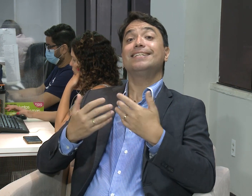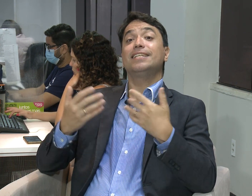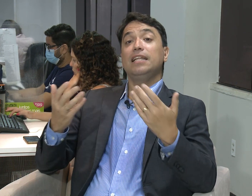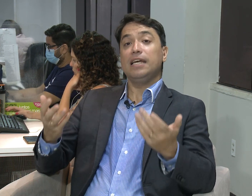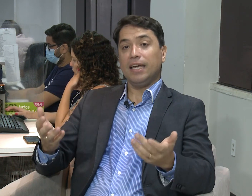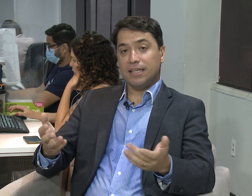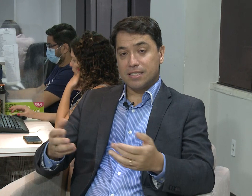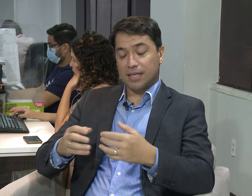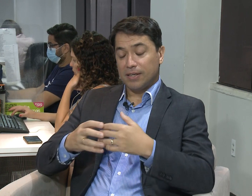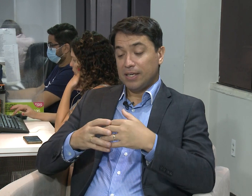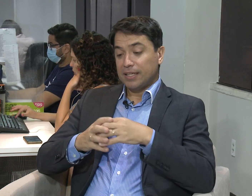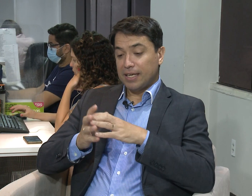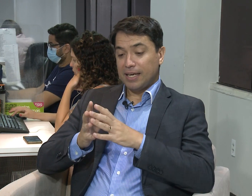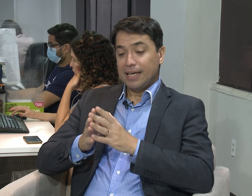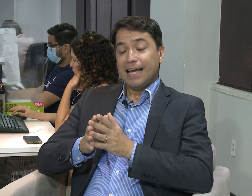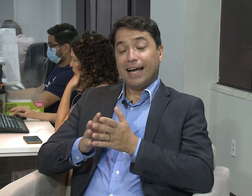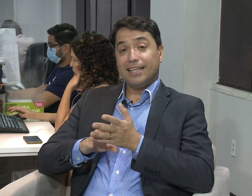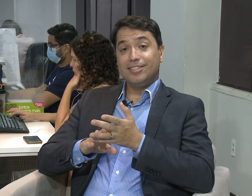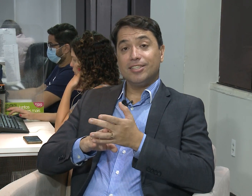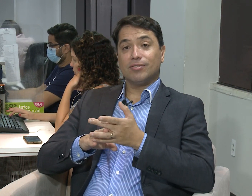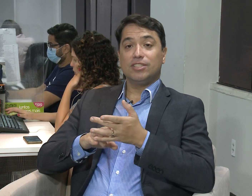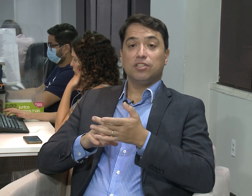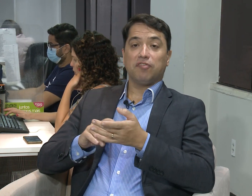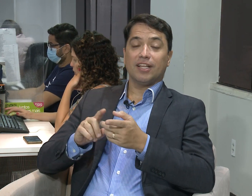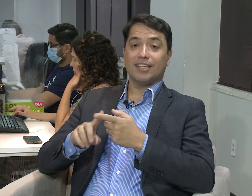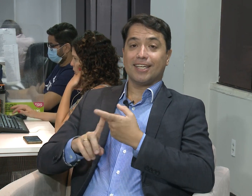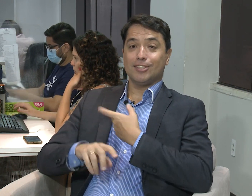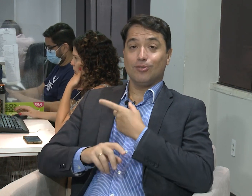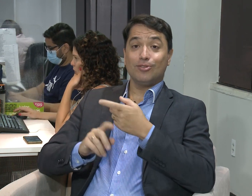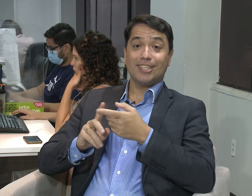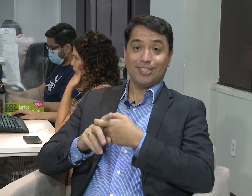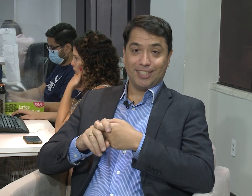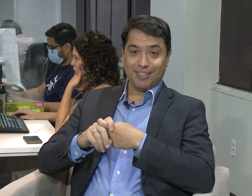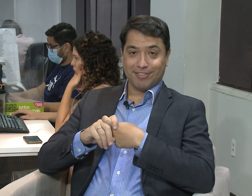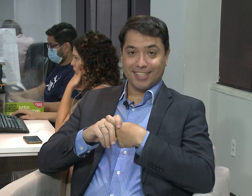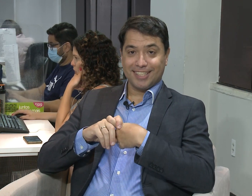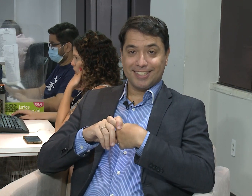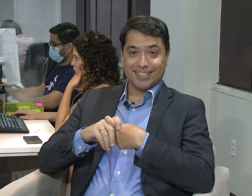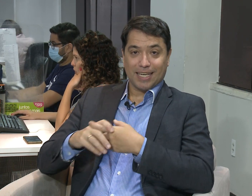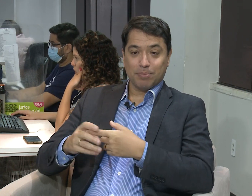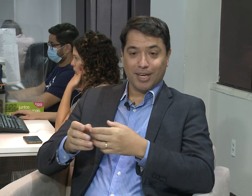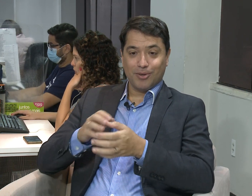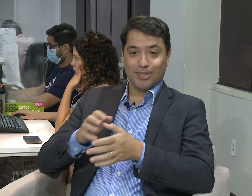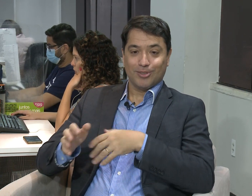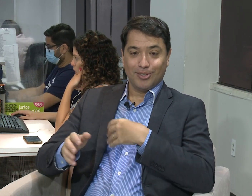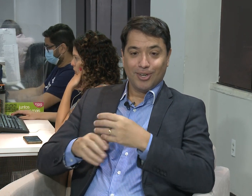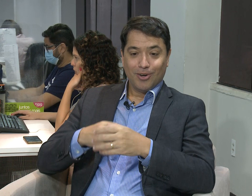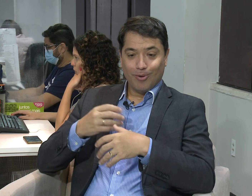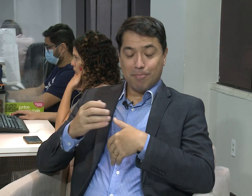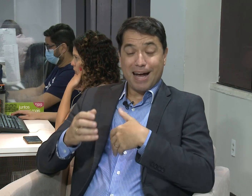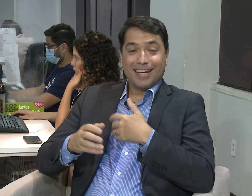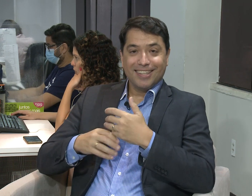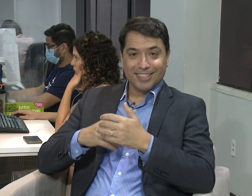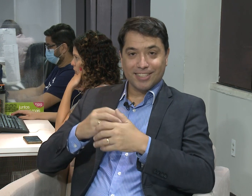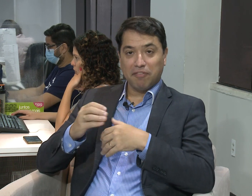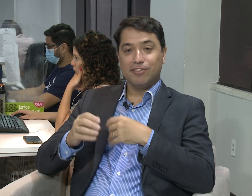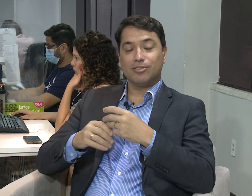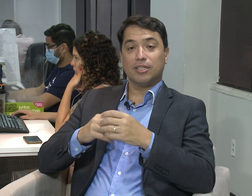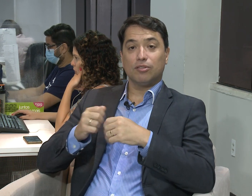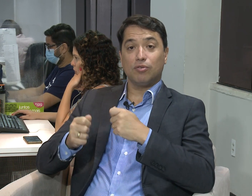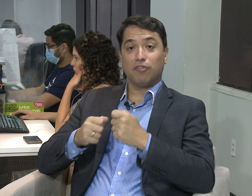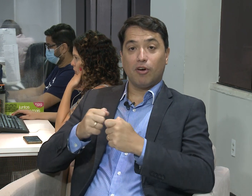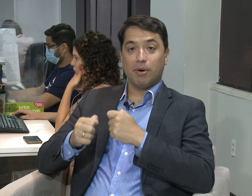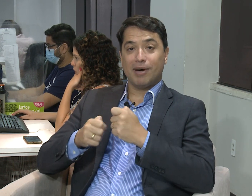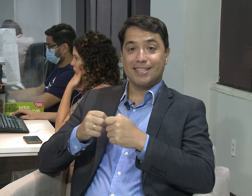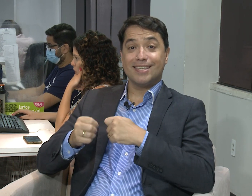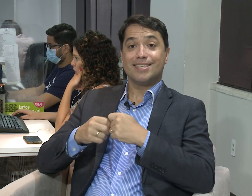nossa resiliência, né? Além disso, a gente fala da questão nutritiva, né? A gente sabe que quando uma máquina está